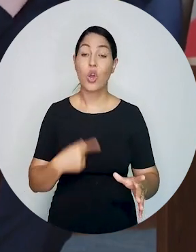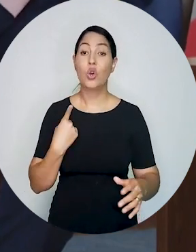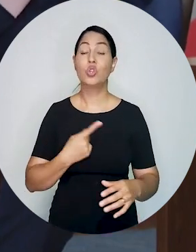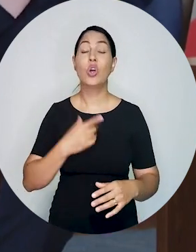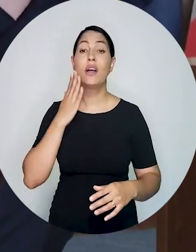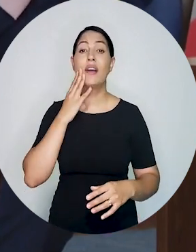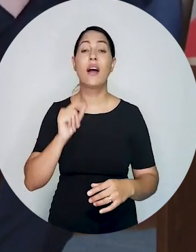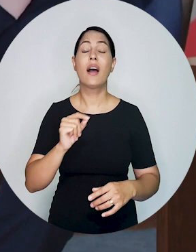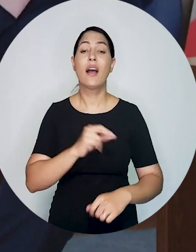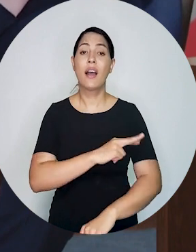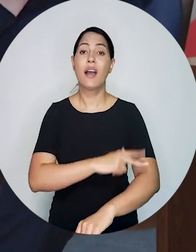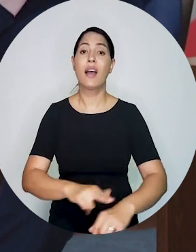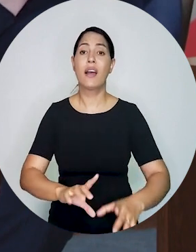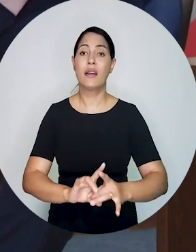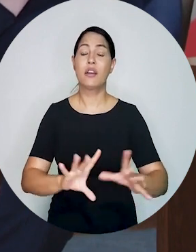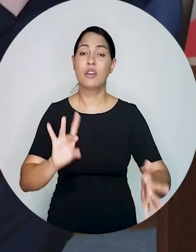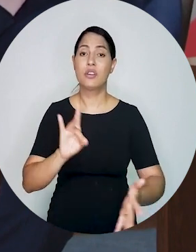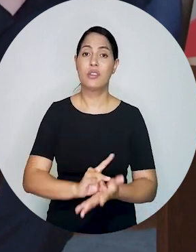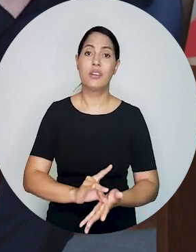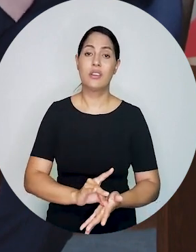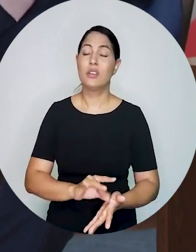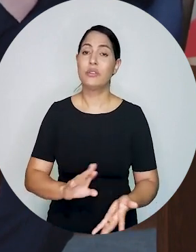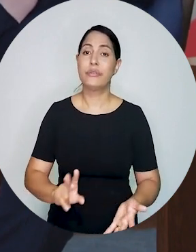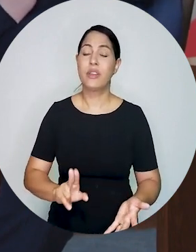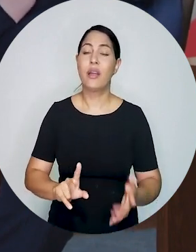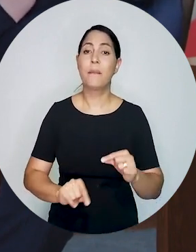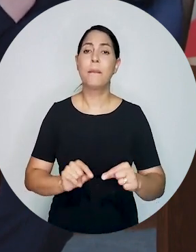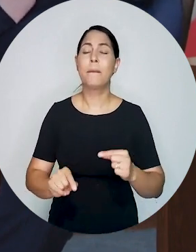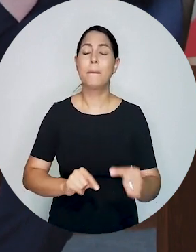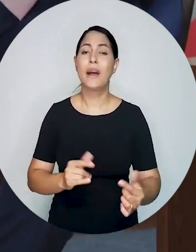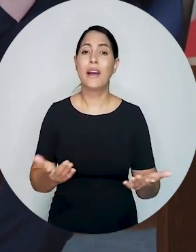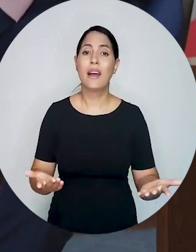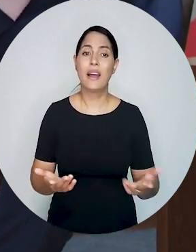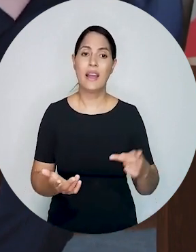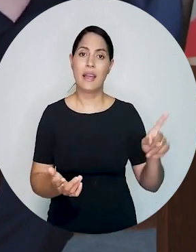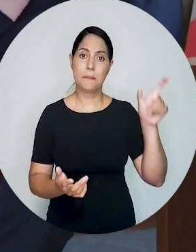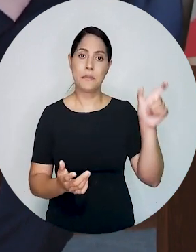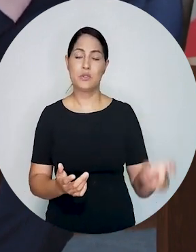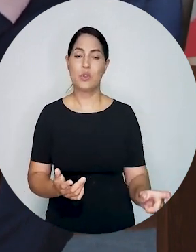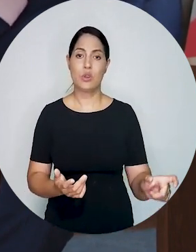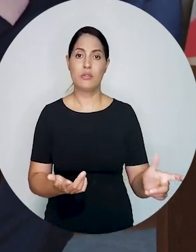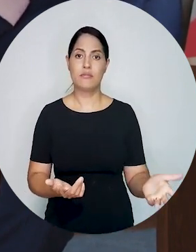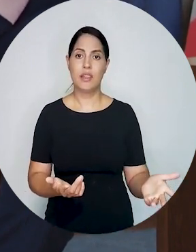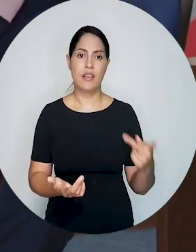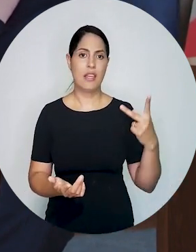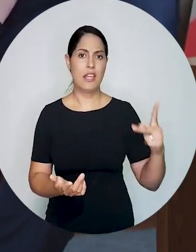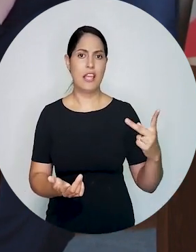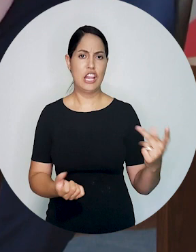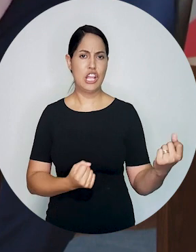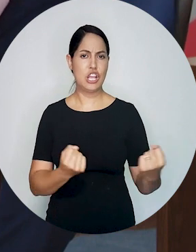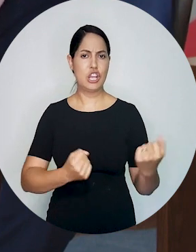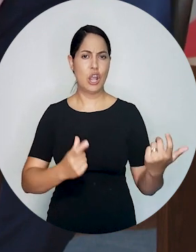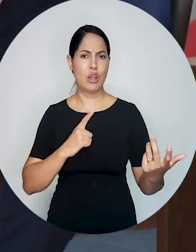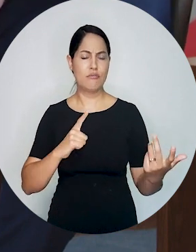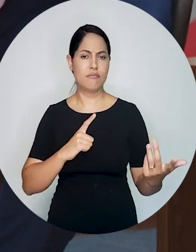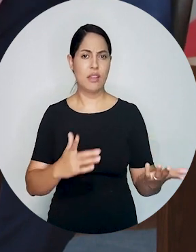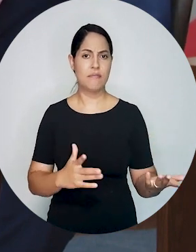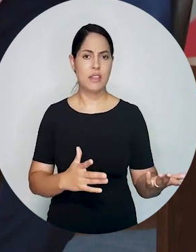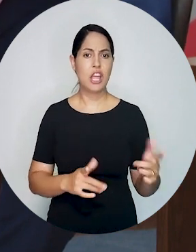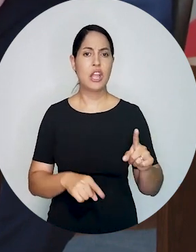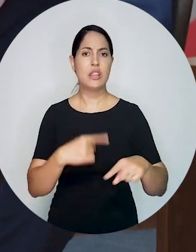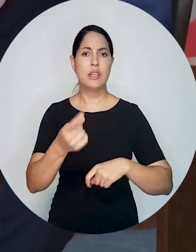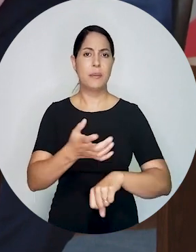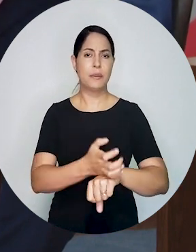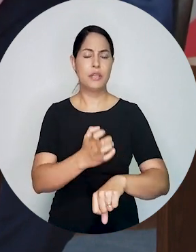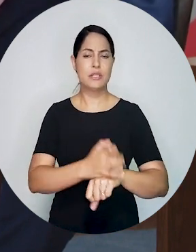não reconhece os privilégios. Às vezes tem um privilégio de fazer um estágio, fazer um cursinho de manhã, ter um carro para poder chegar à noite já jantado